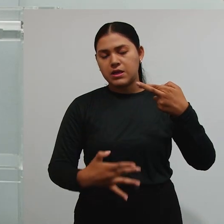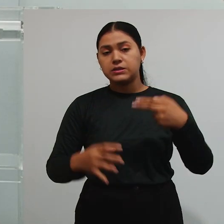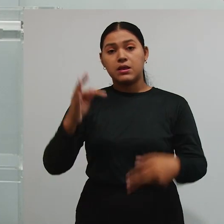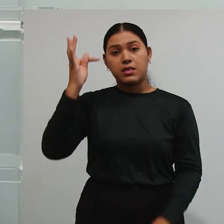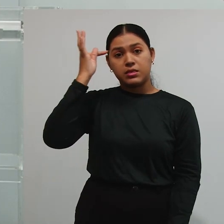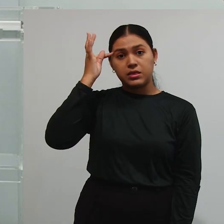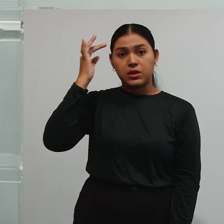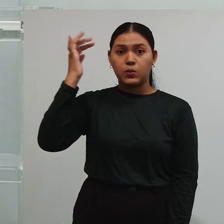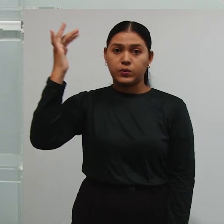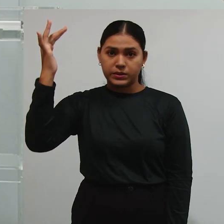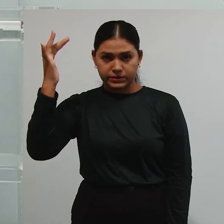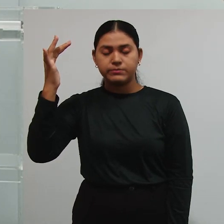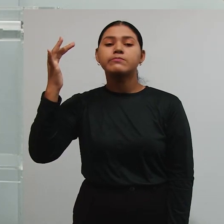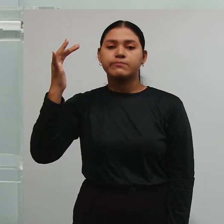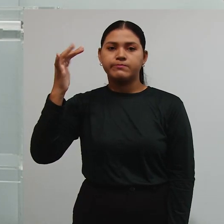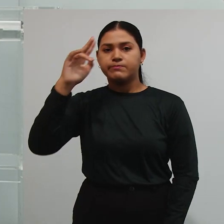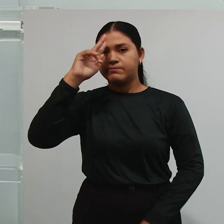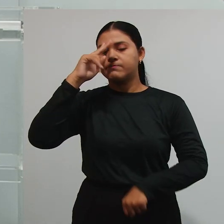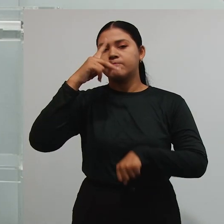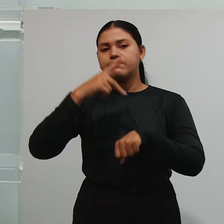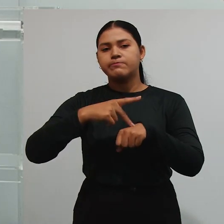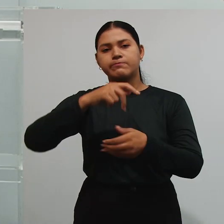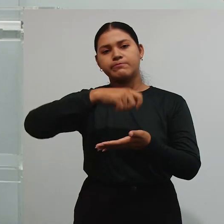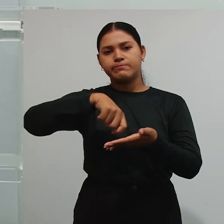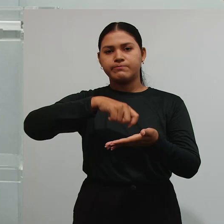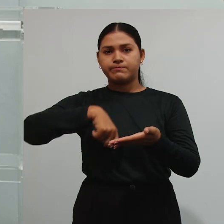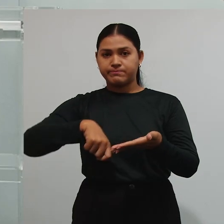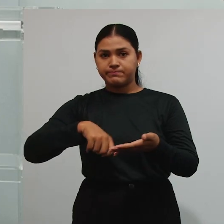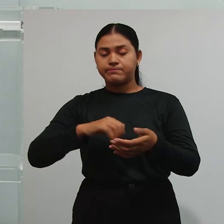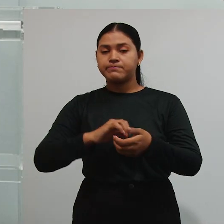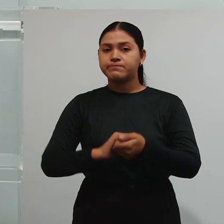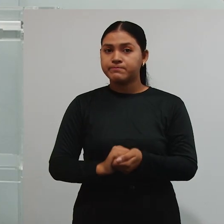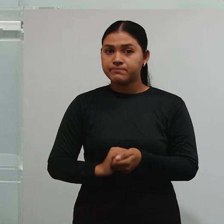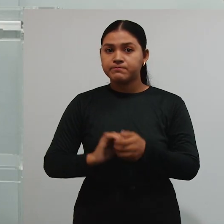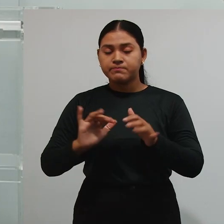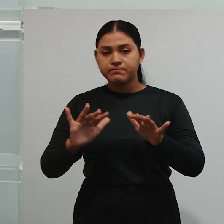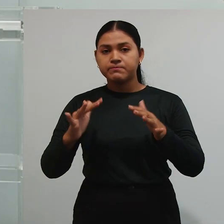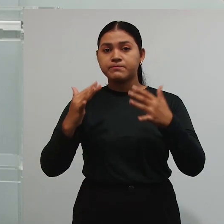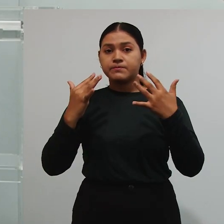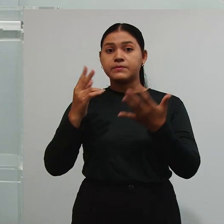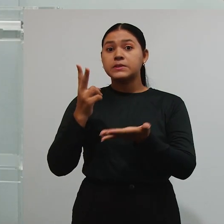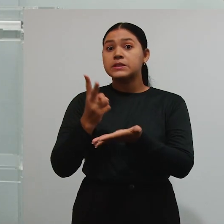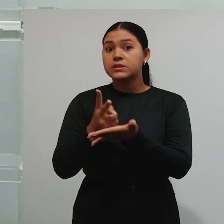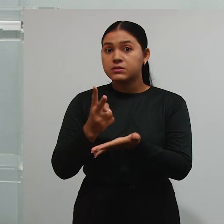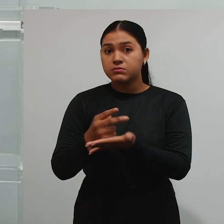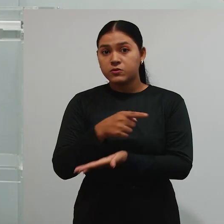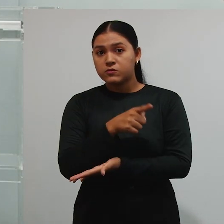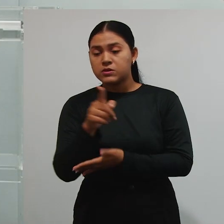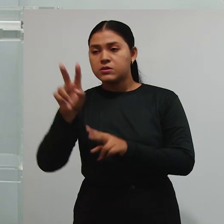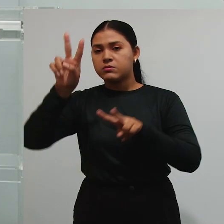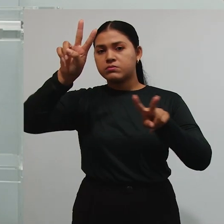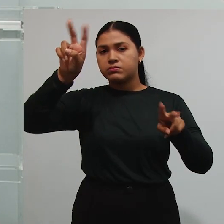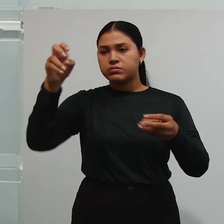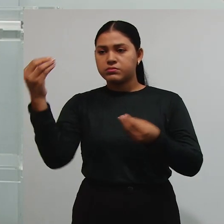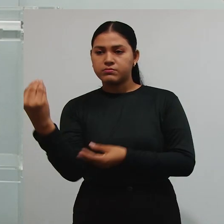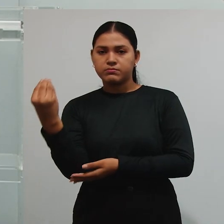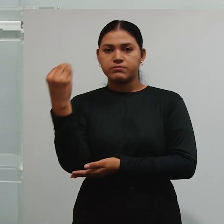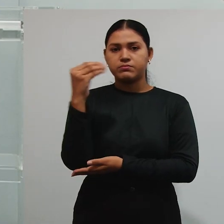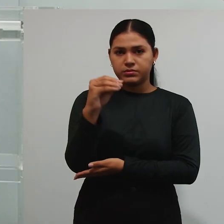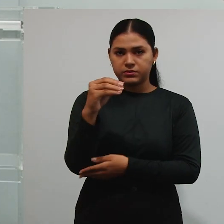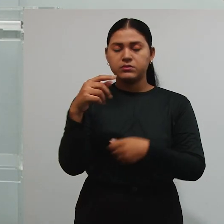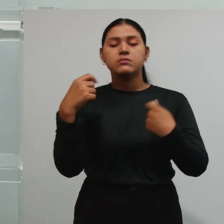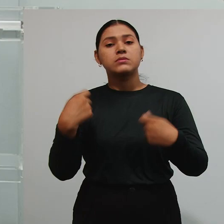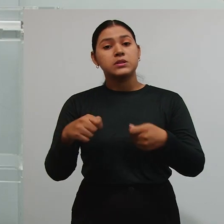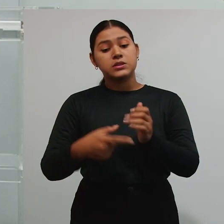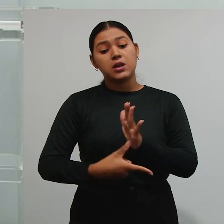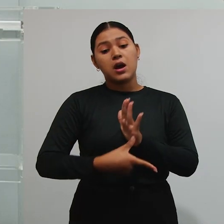teóricas são construídas dessa forma. Reforçando, sempre que você inserir citação, você faz uma reflexão antes e uma